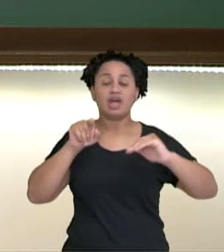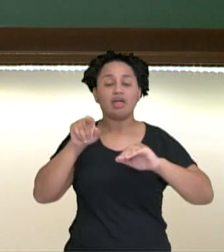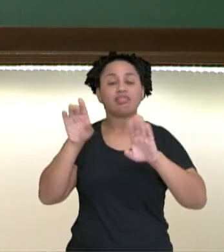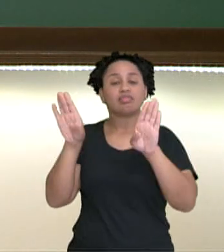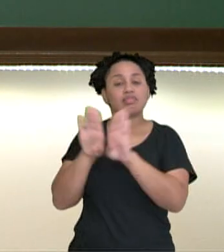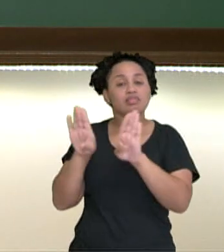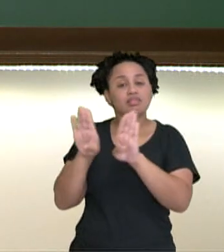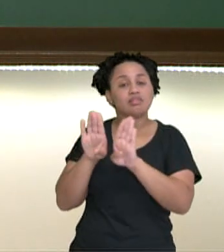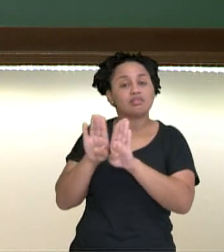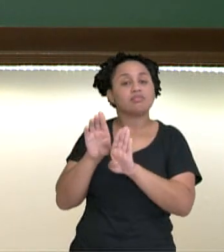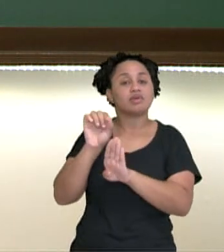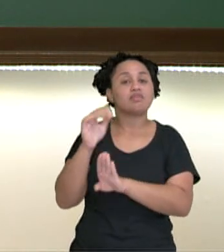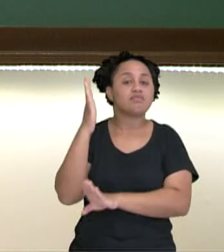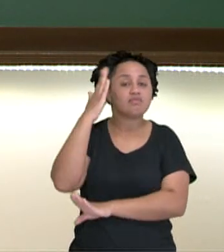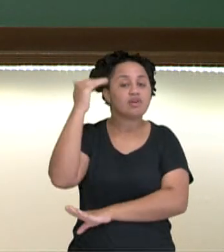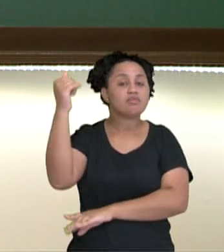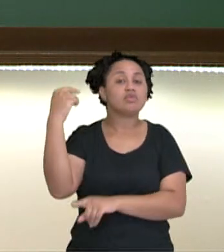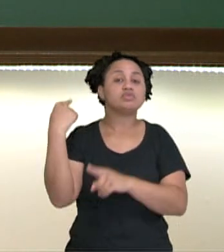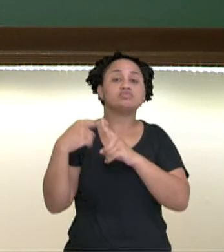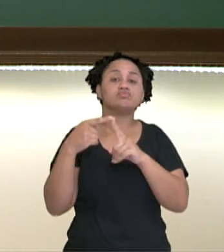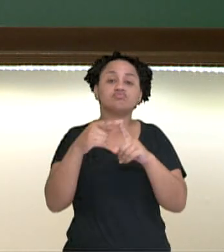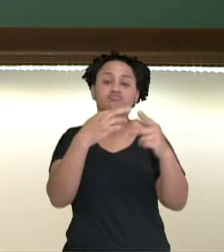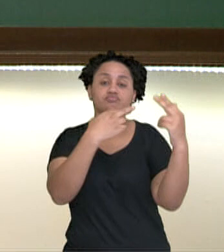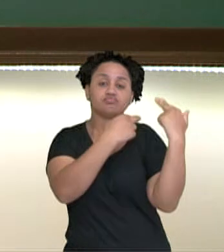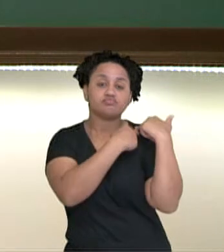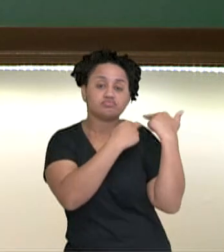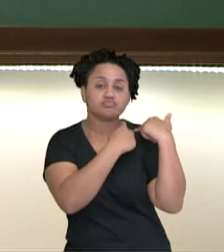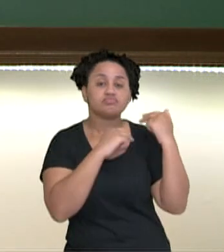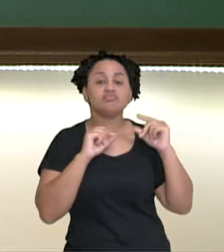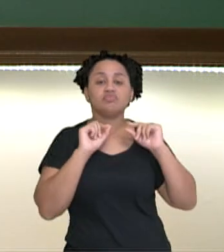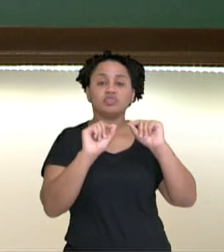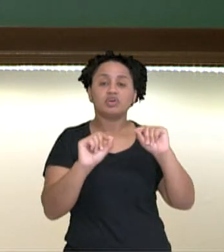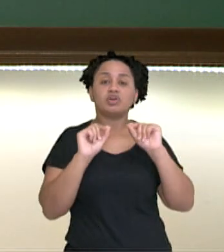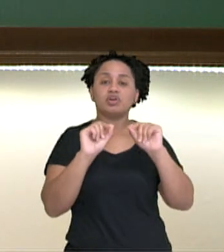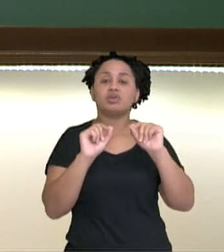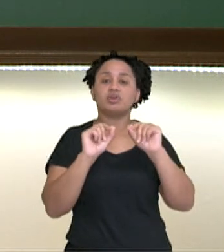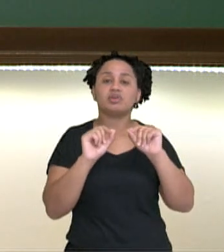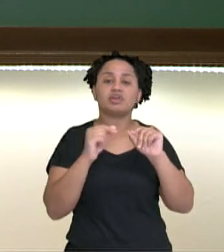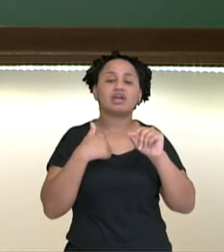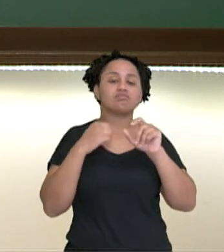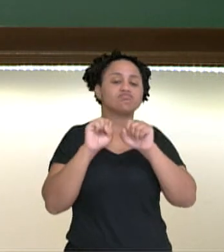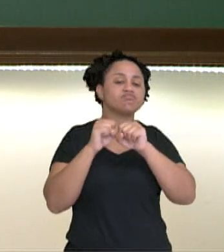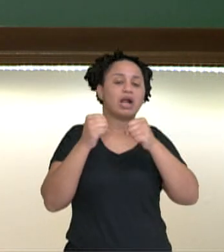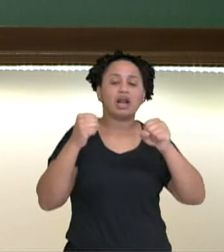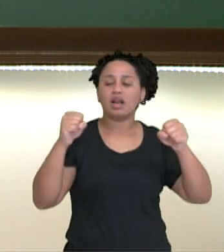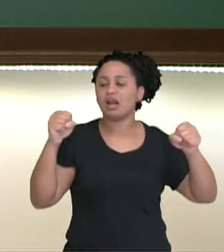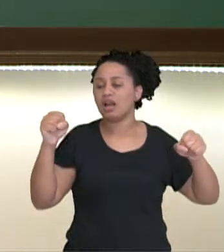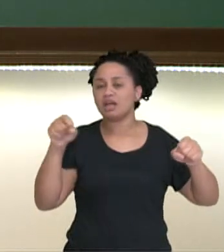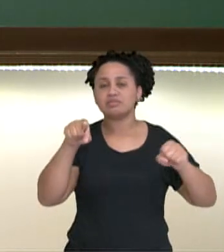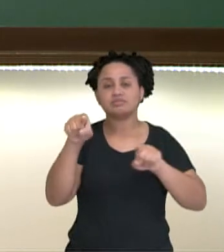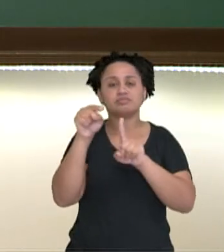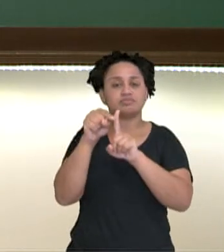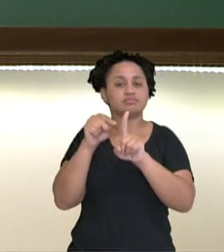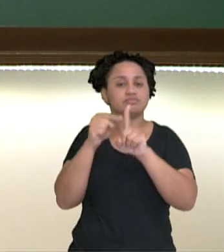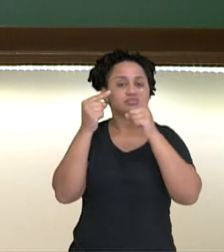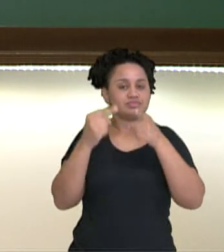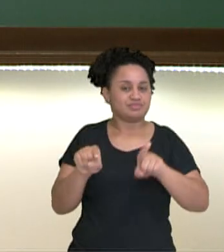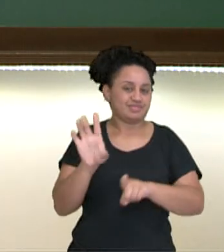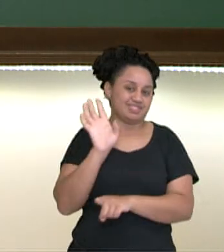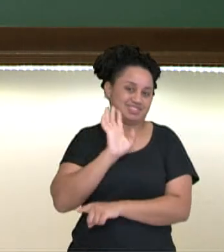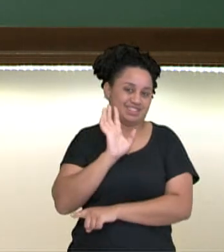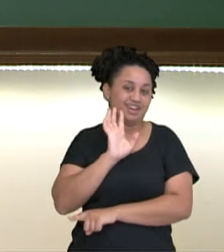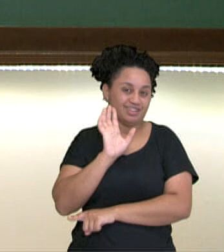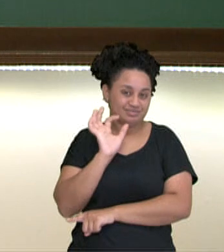é conhecido como o responsável pela grandiosidade deste gênero musical. Legal, não